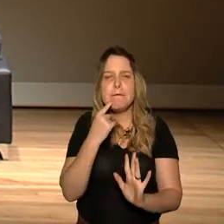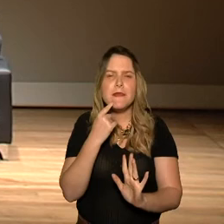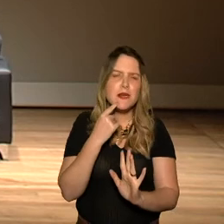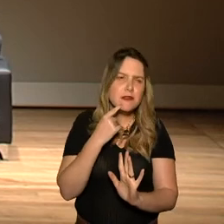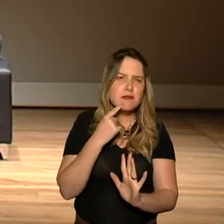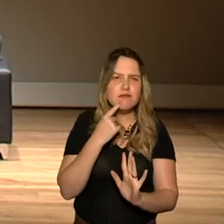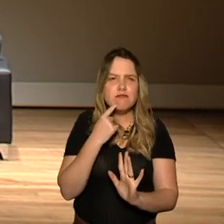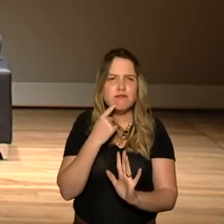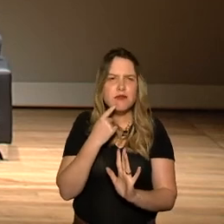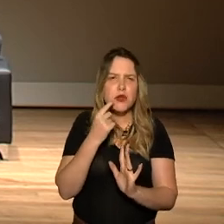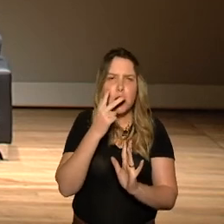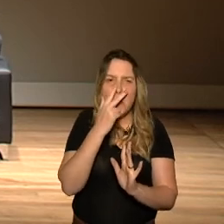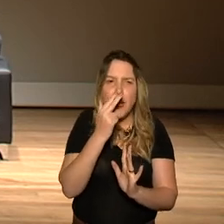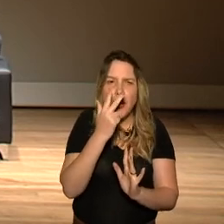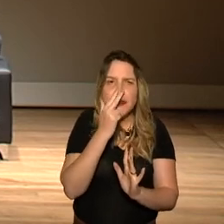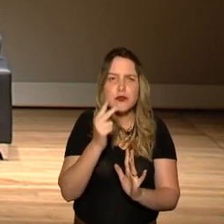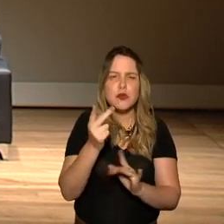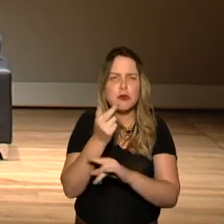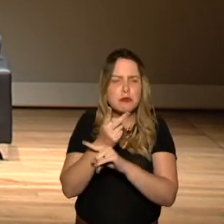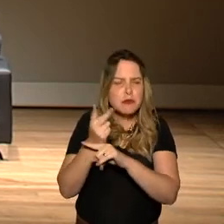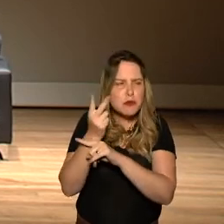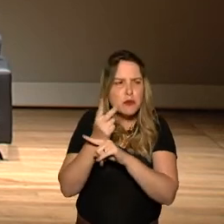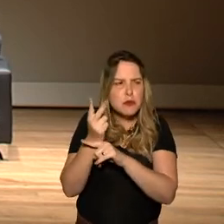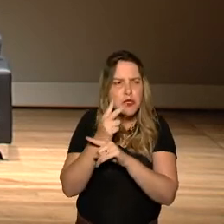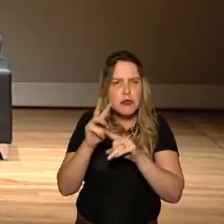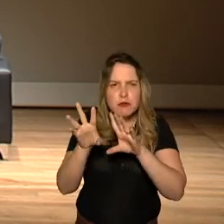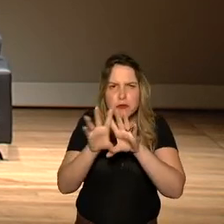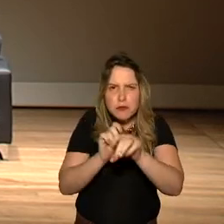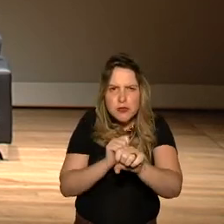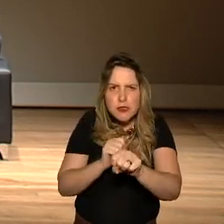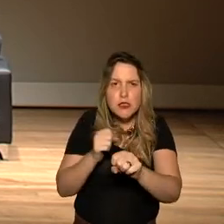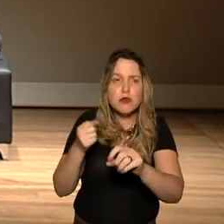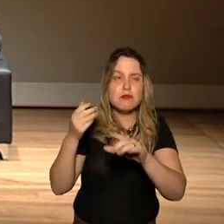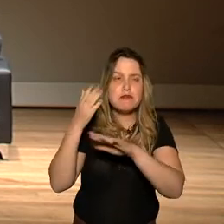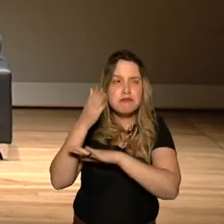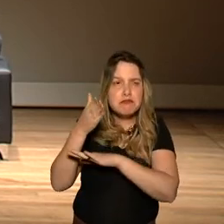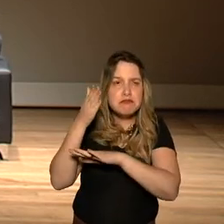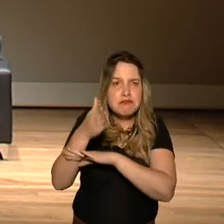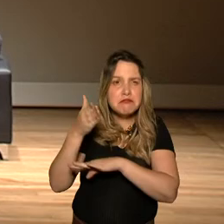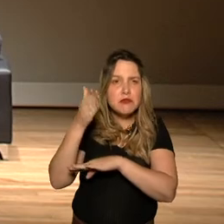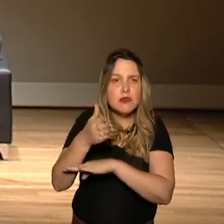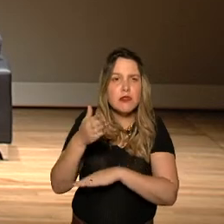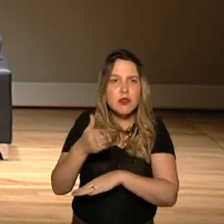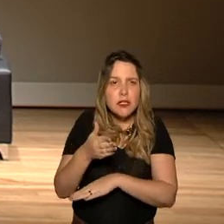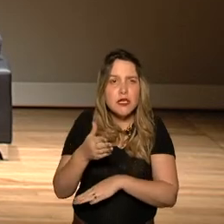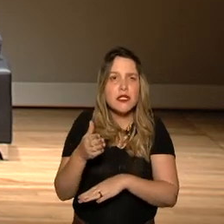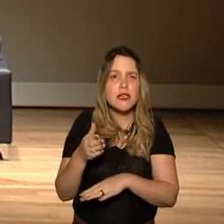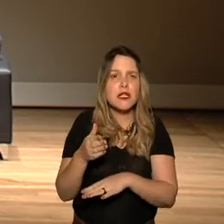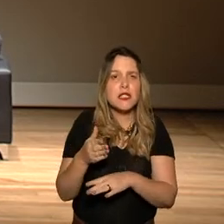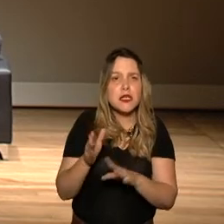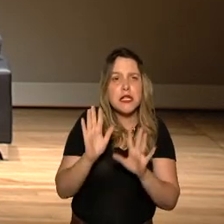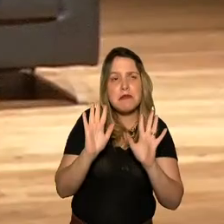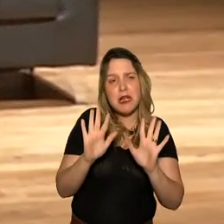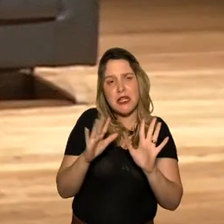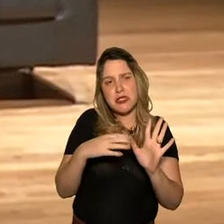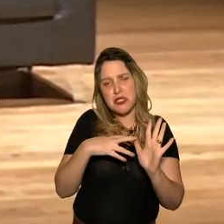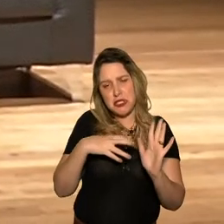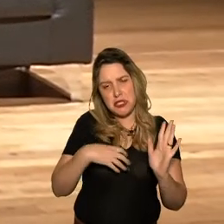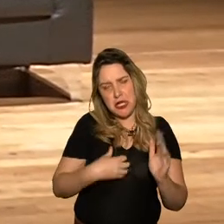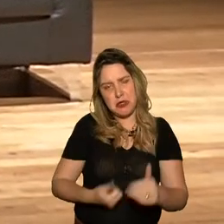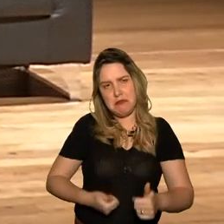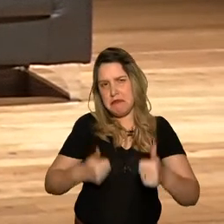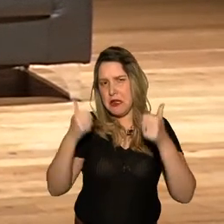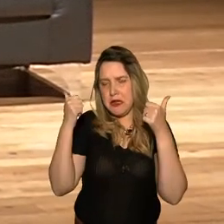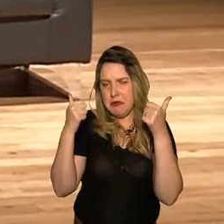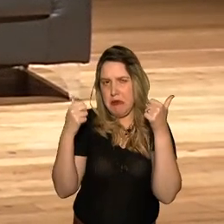das coisas que eu busco na minha formação é frequentar né Eu acho que a melhor o melhor jeito de